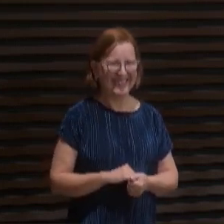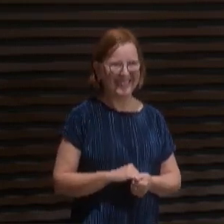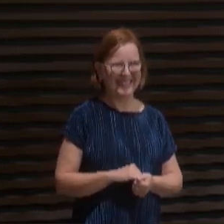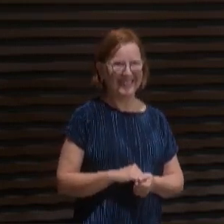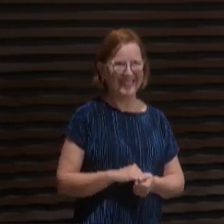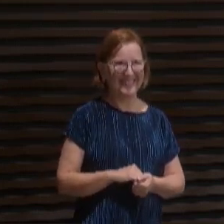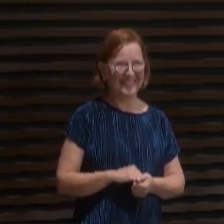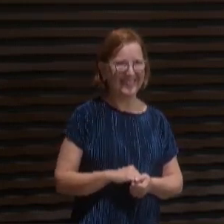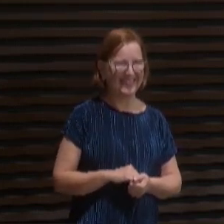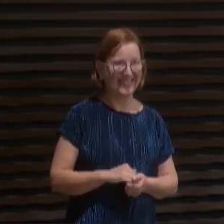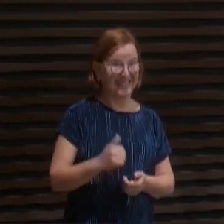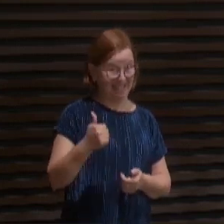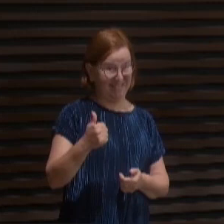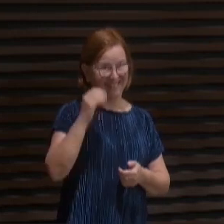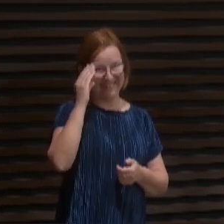Tá bom?